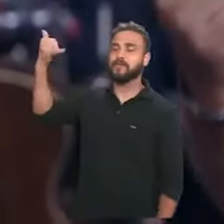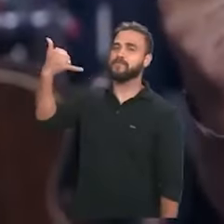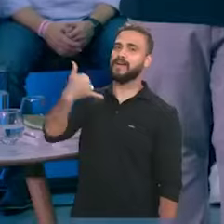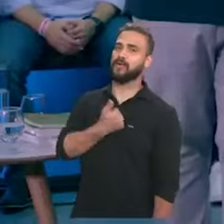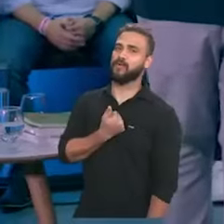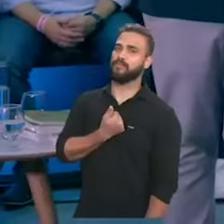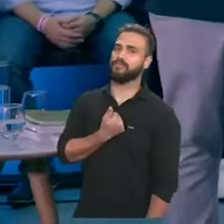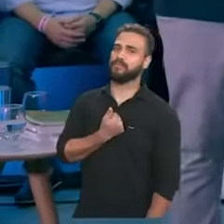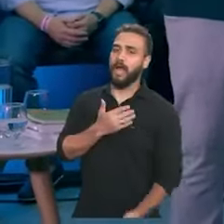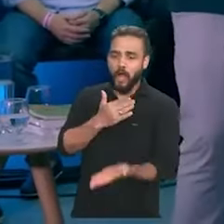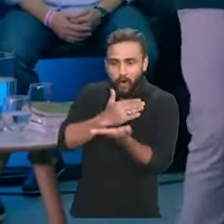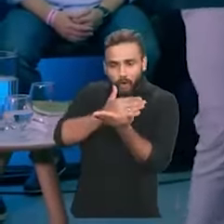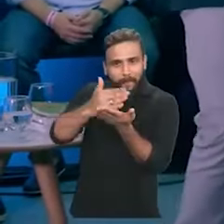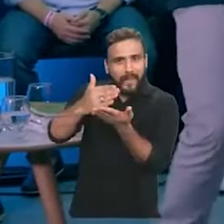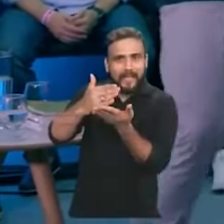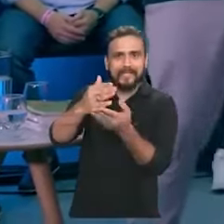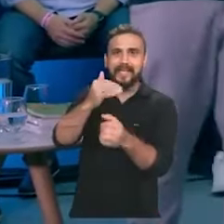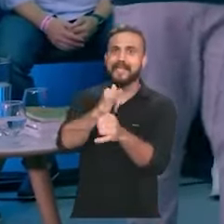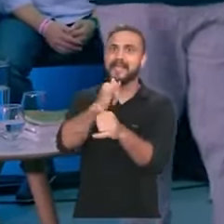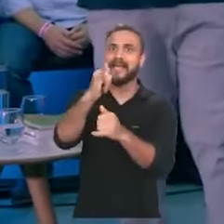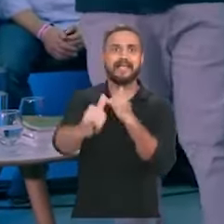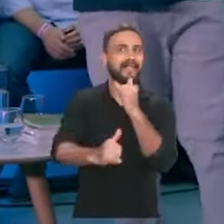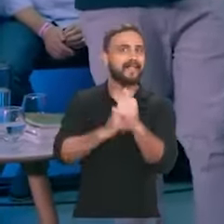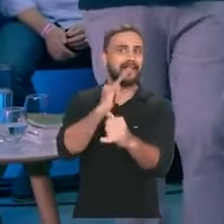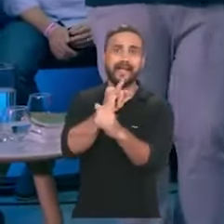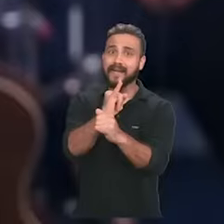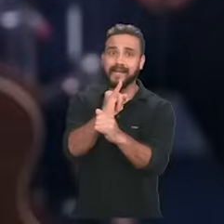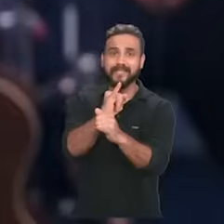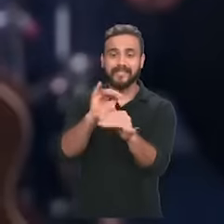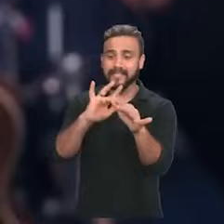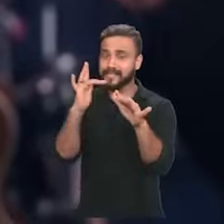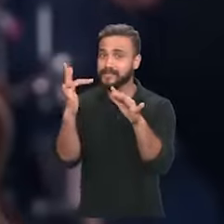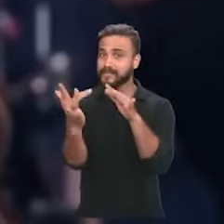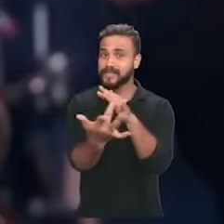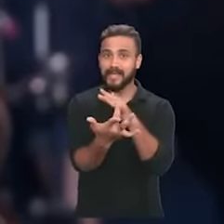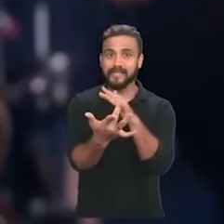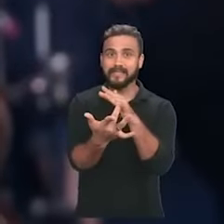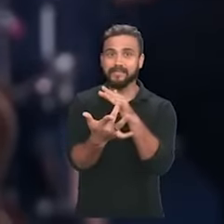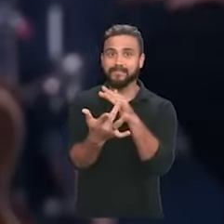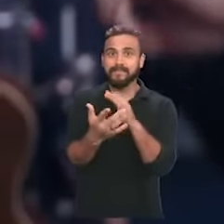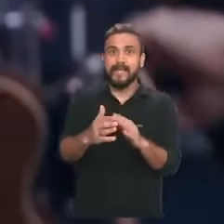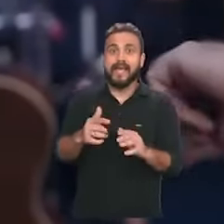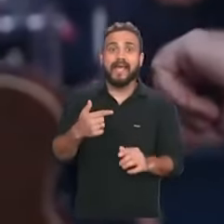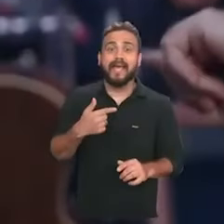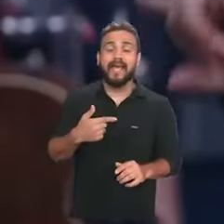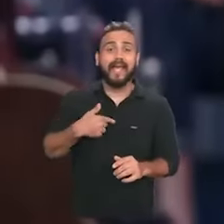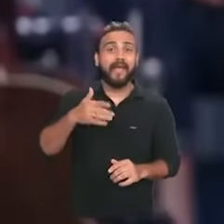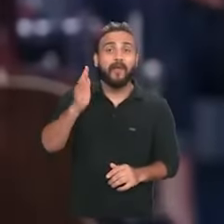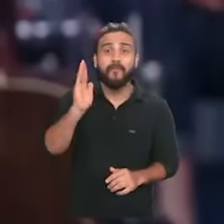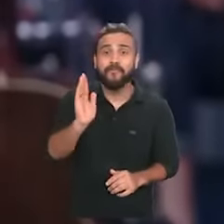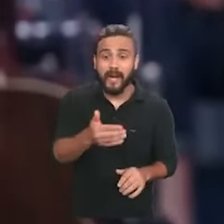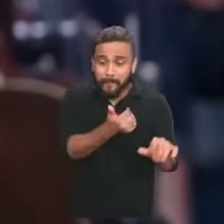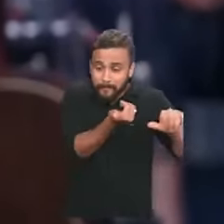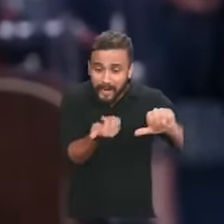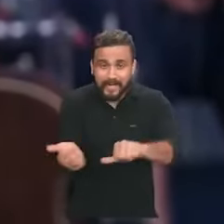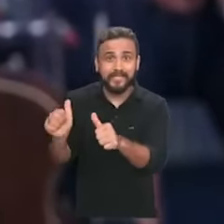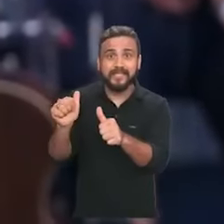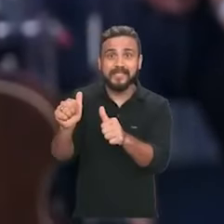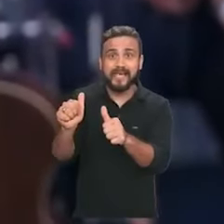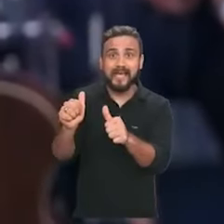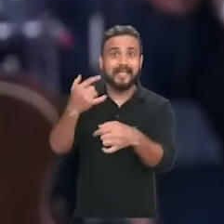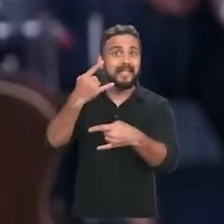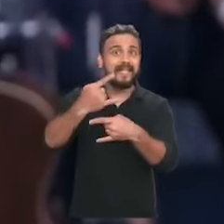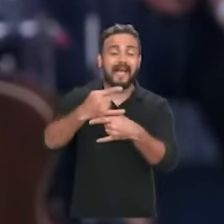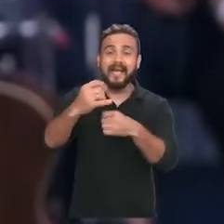eu batizo pela internet. Quando eu tenho meu batismo na igreja, eu faço milhares de batismos pela